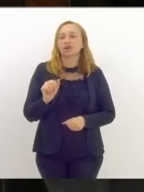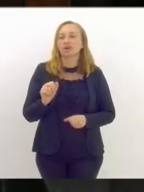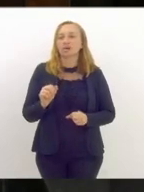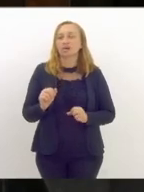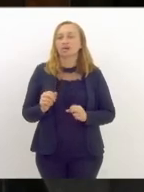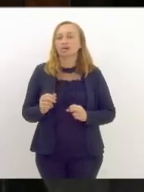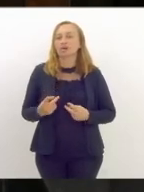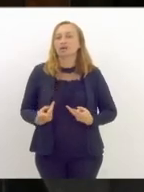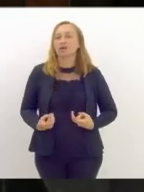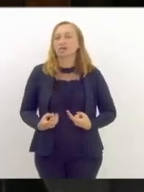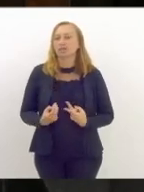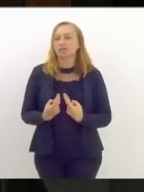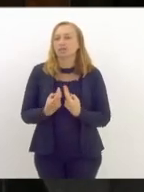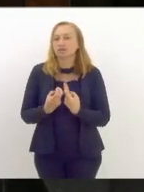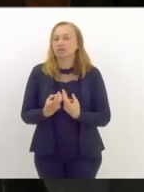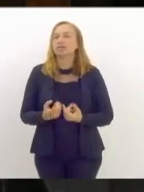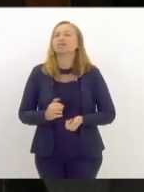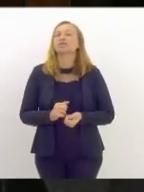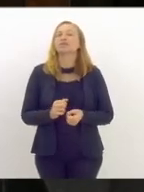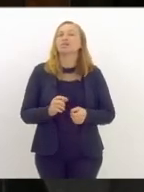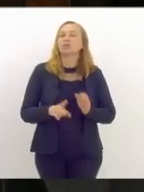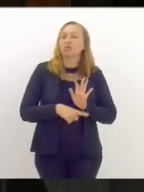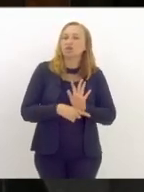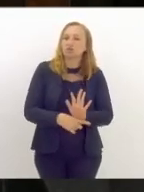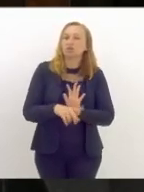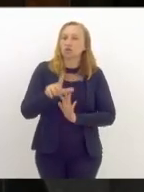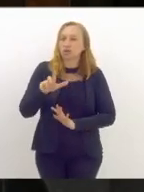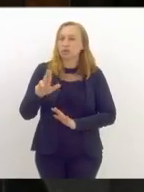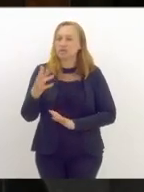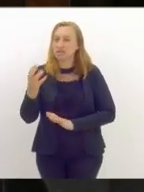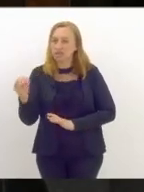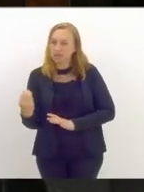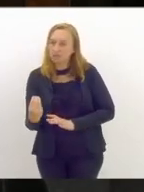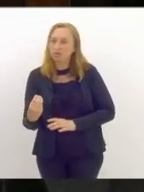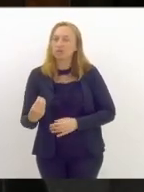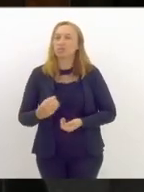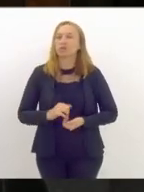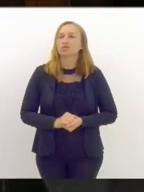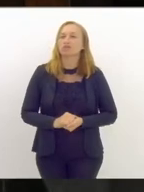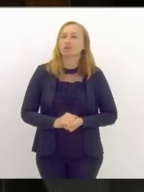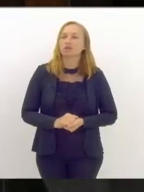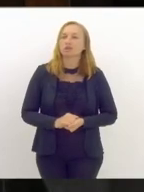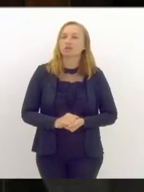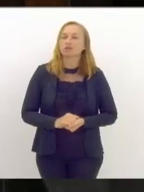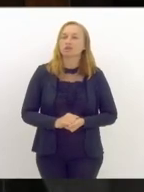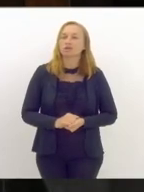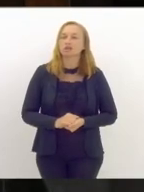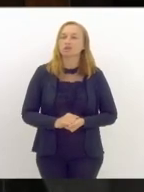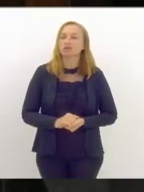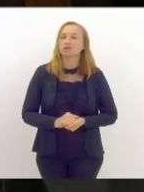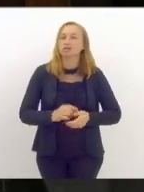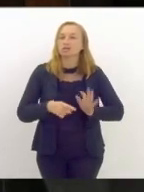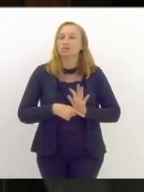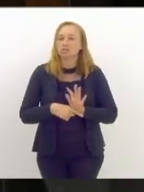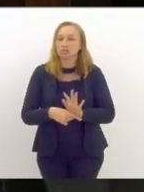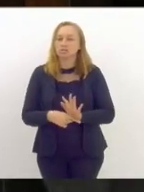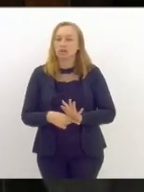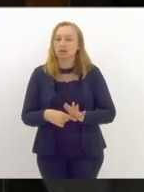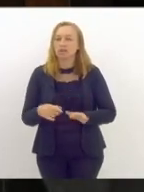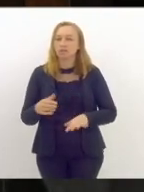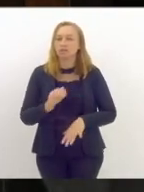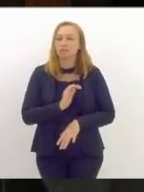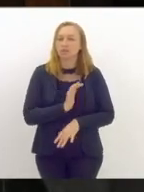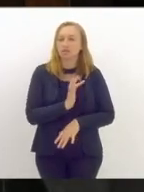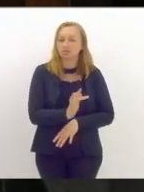há tempos, com a ajuda do Luizinho, a construção do Rio Imagem, que vai ser um divisor de águas para a população da Baixada Fluminense.